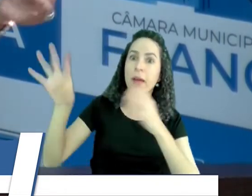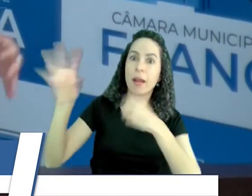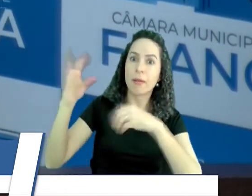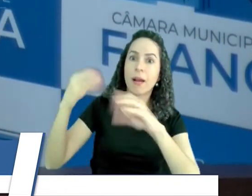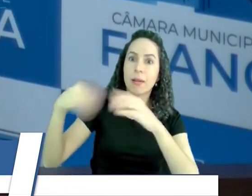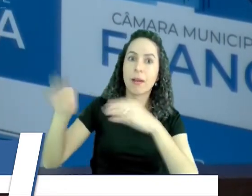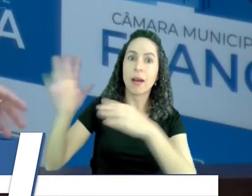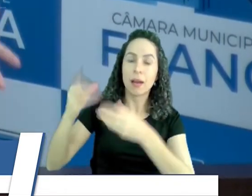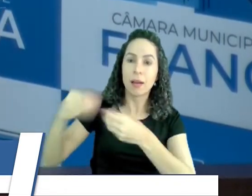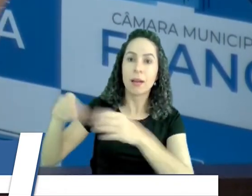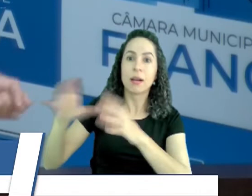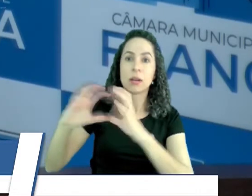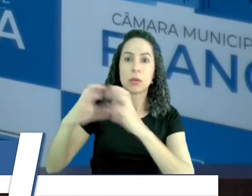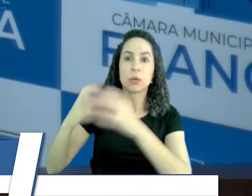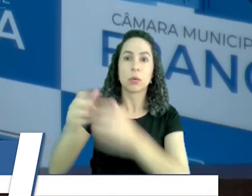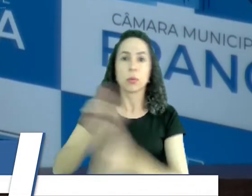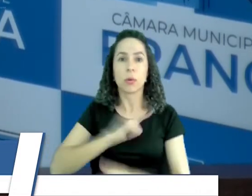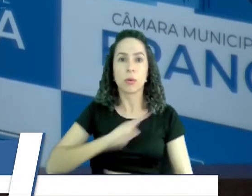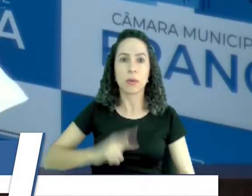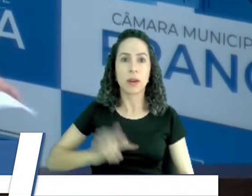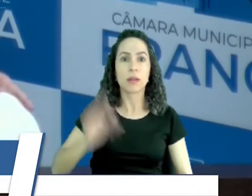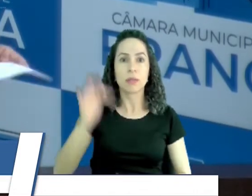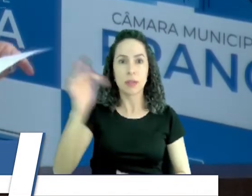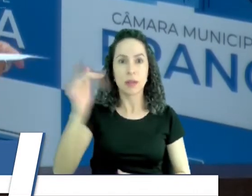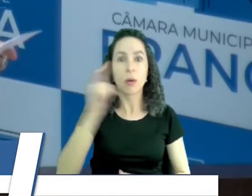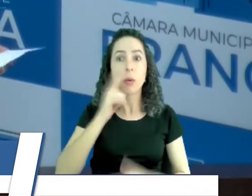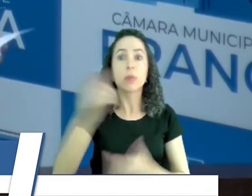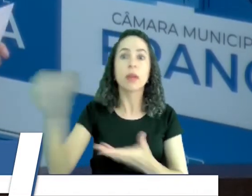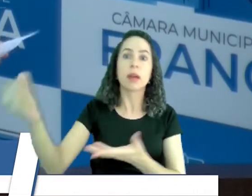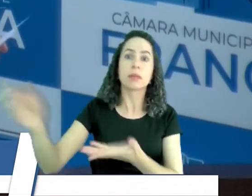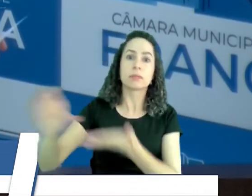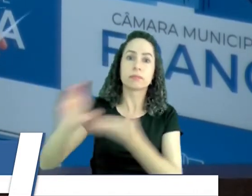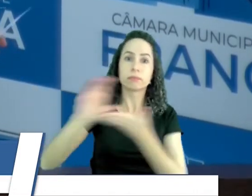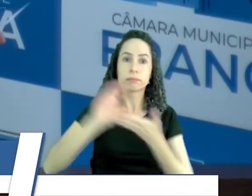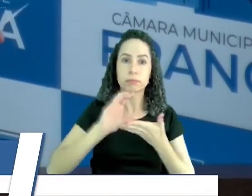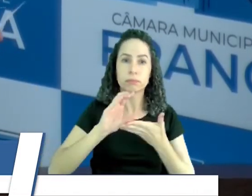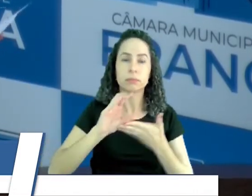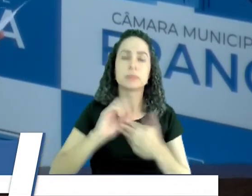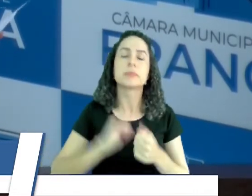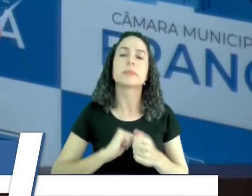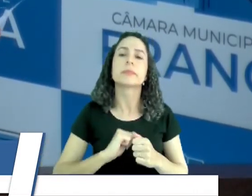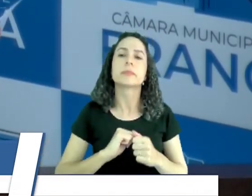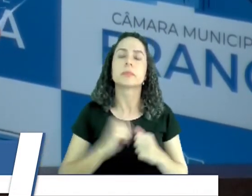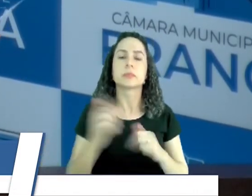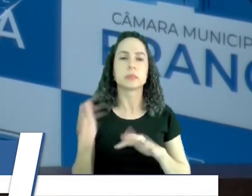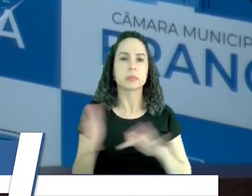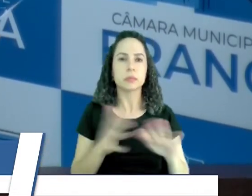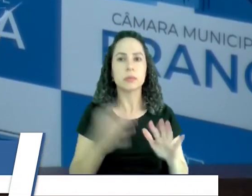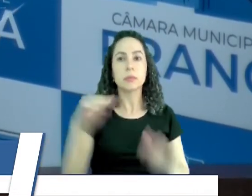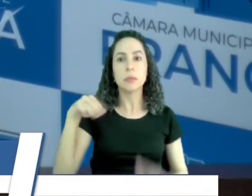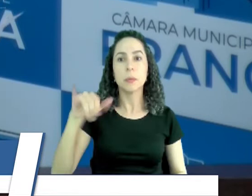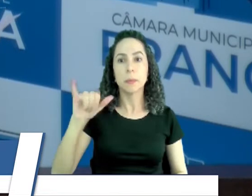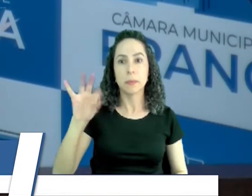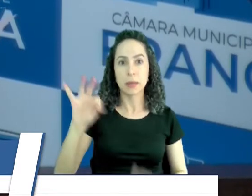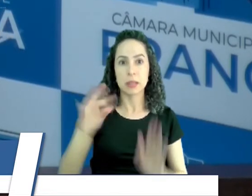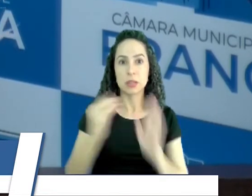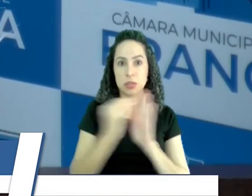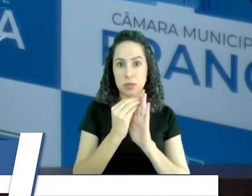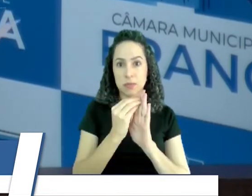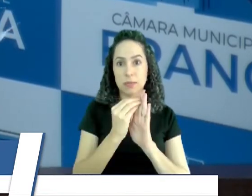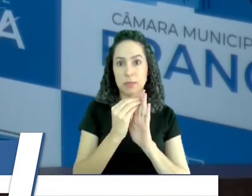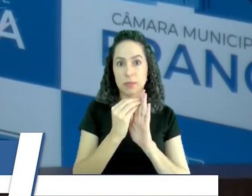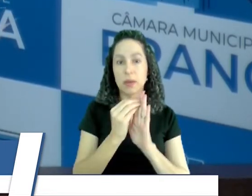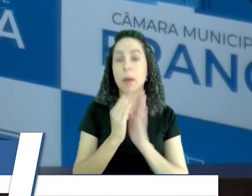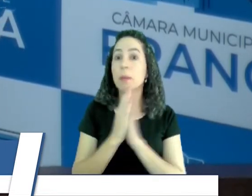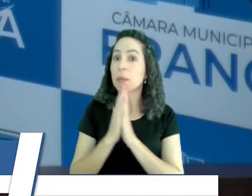e Governo Federal, poderão trazer de benefício para a cidade. Bem, o MIT, então, gostaria que os senhores ficassem atentos, por